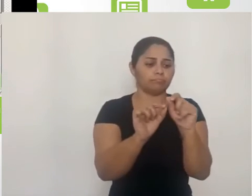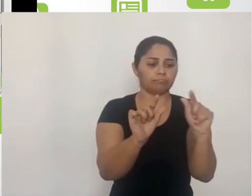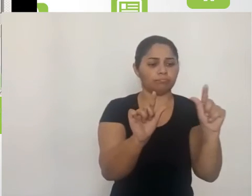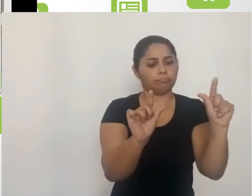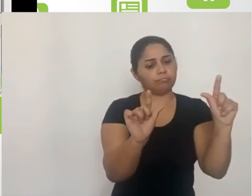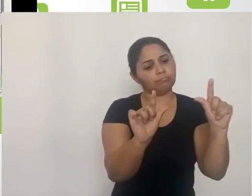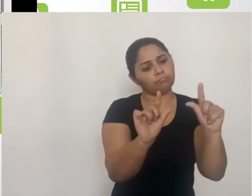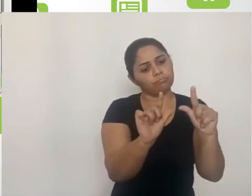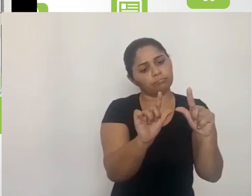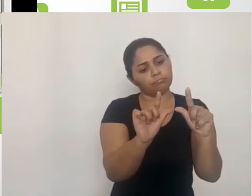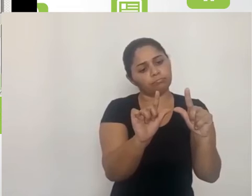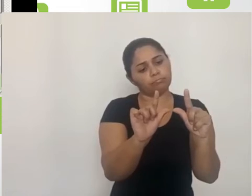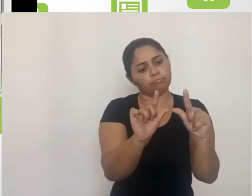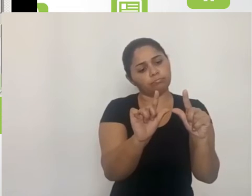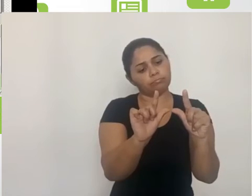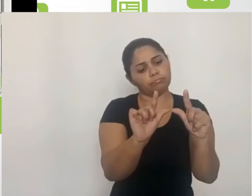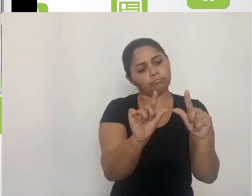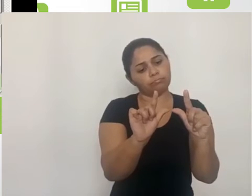Bom, ok.